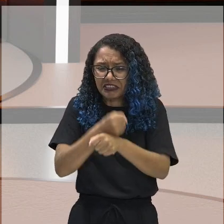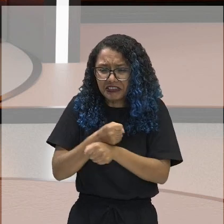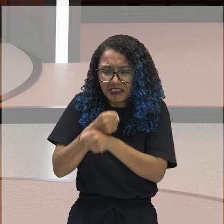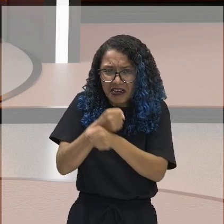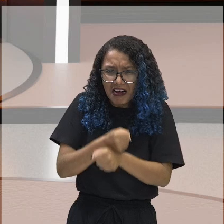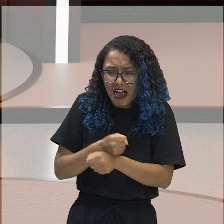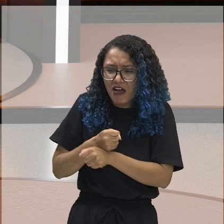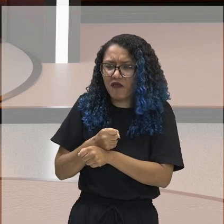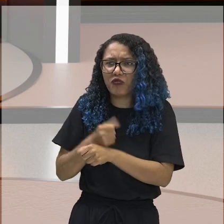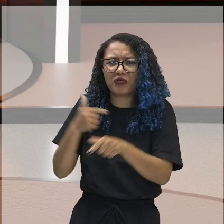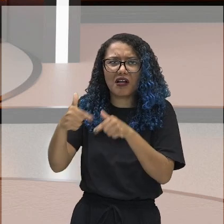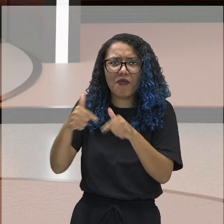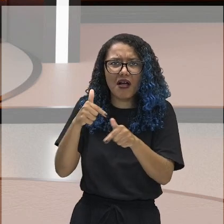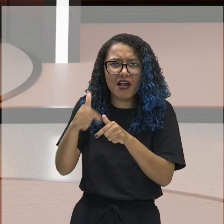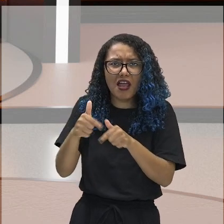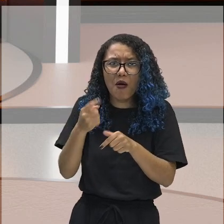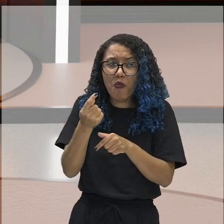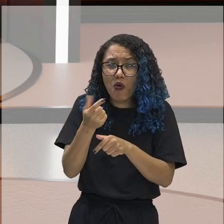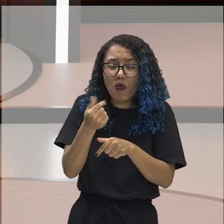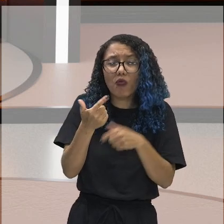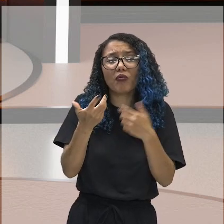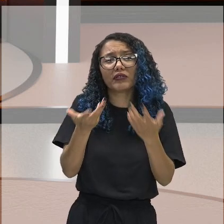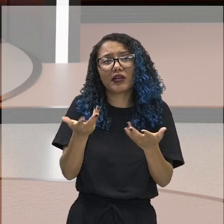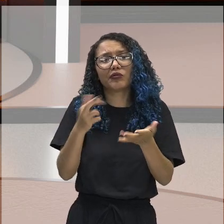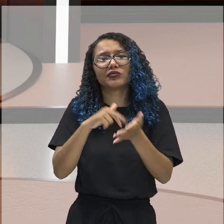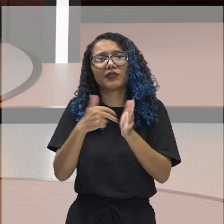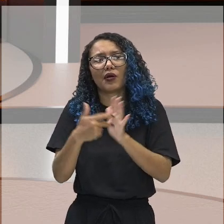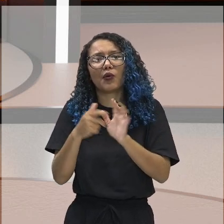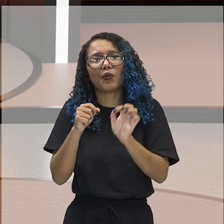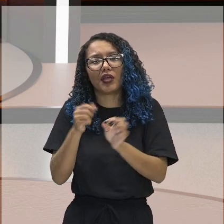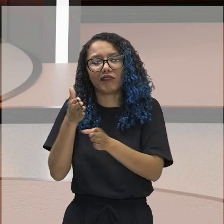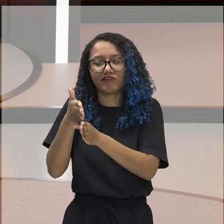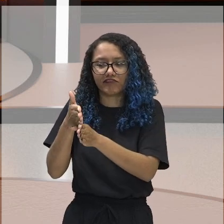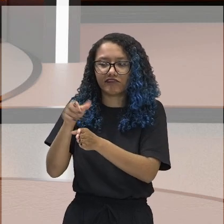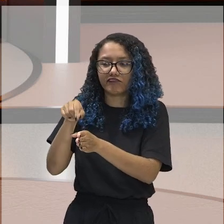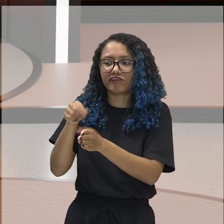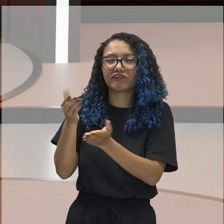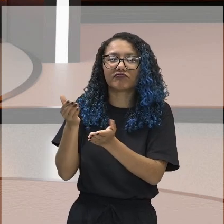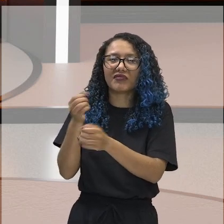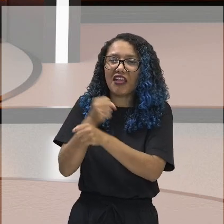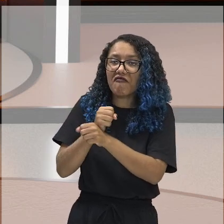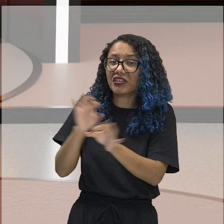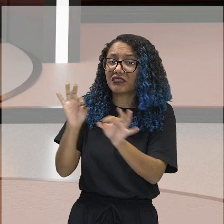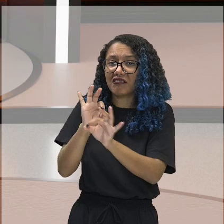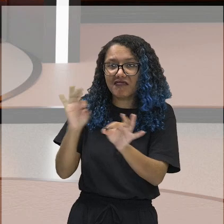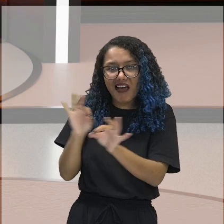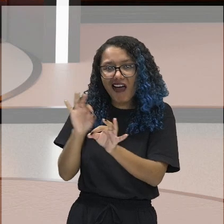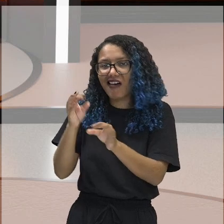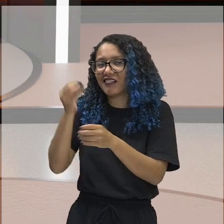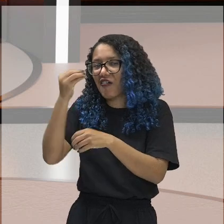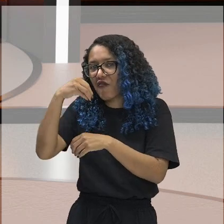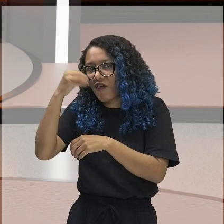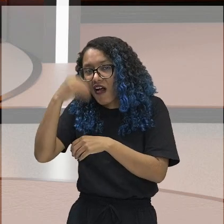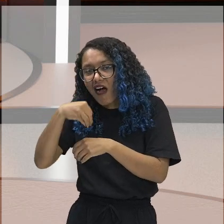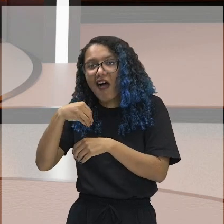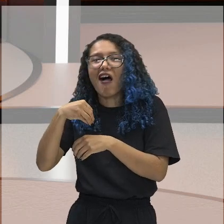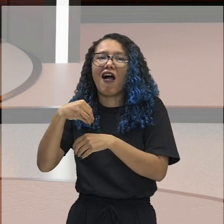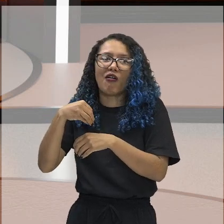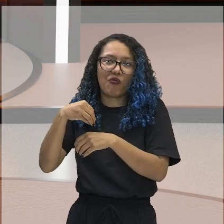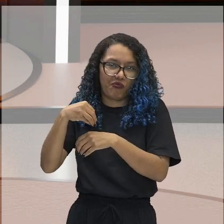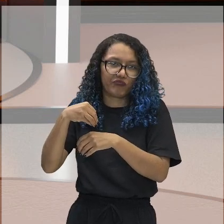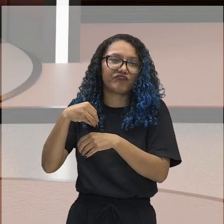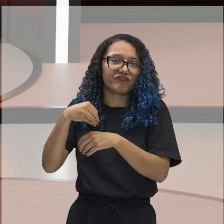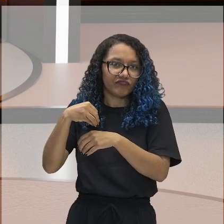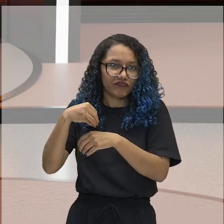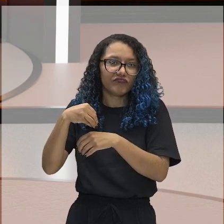é claro que as fronteiras, elas vão ficar o quê? Né? Elas vão ficar desarticuladas. Quem é que vai defender